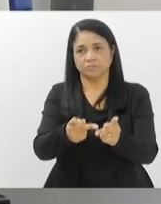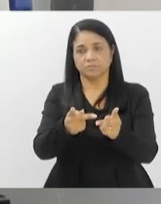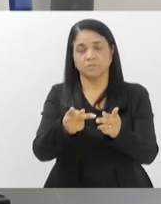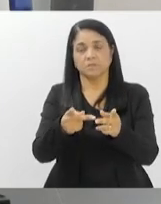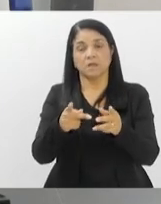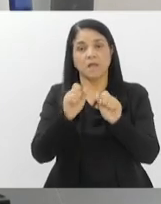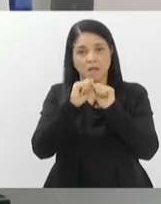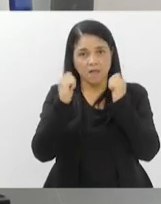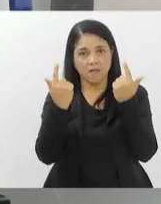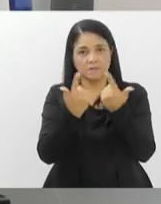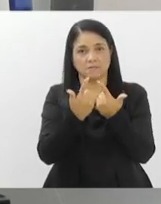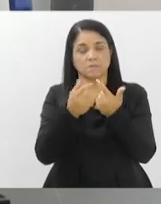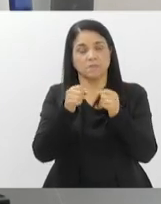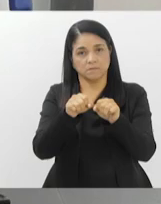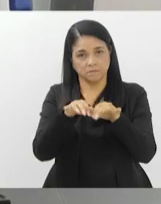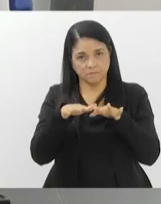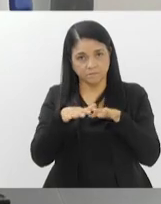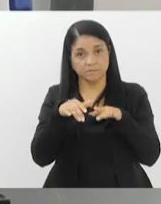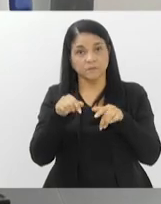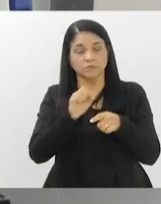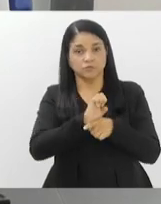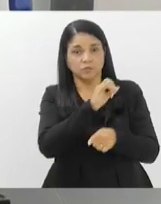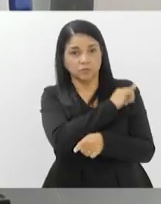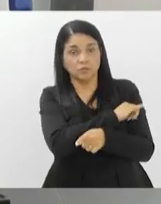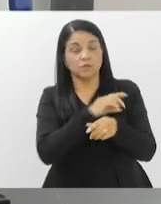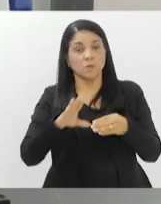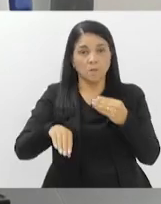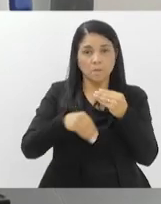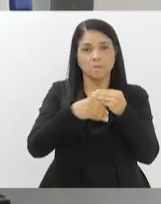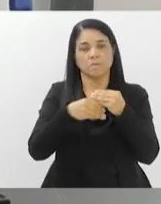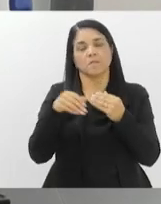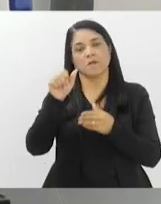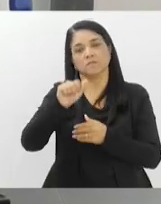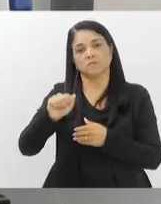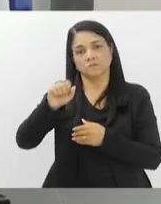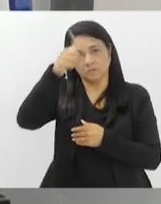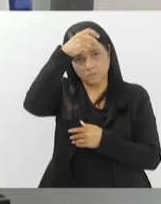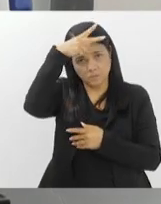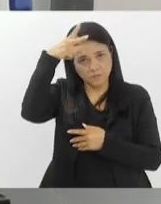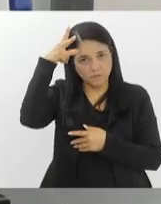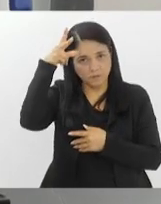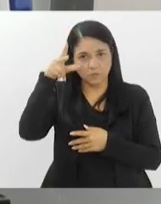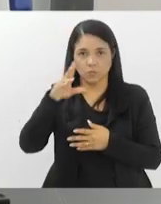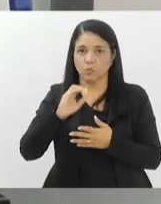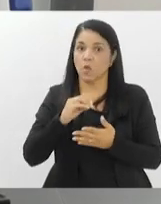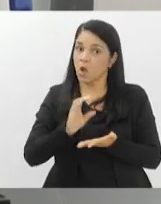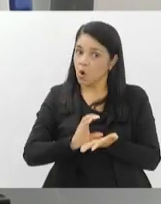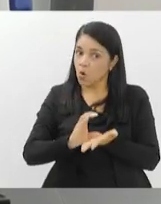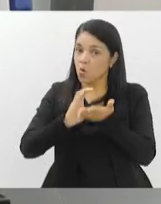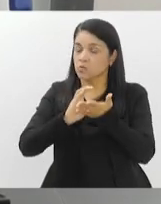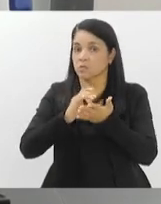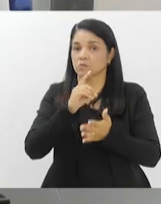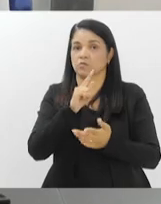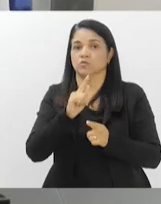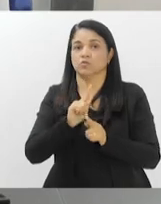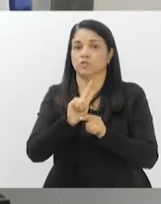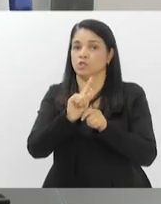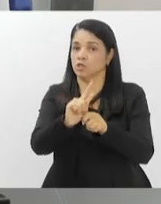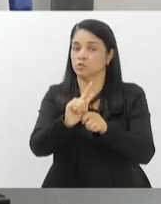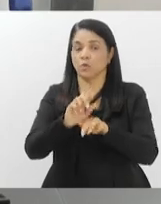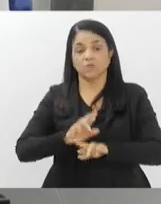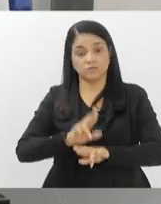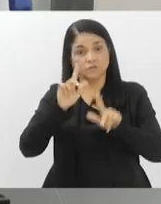Assembleia Legislativa do Estado do Rio de Janeiro e a Associação de Prefeitos. Não é conselho gestor, é? Não, não, não. É porque ele não gere fundo